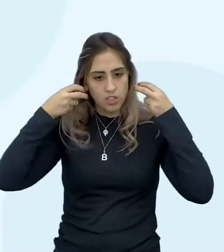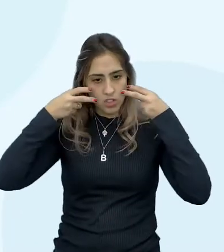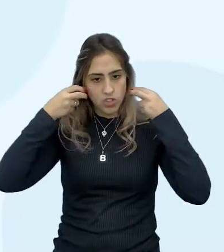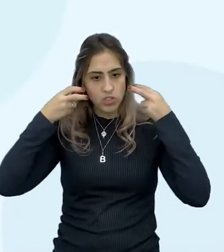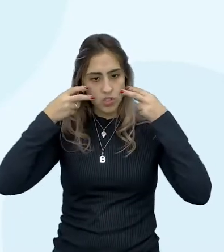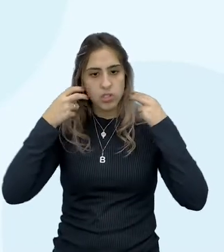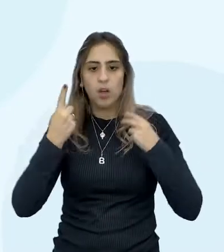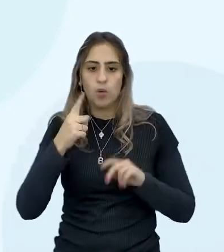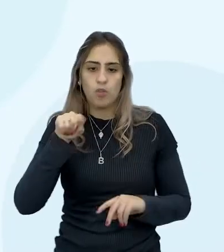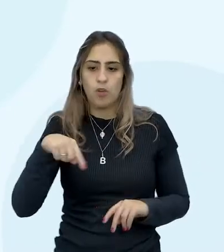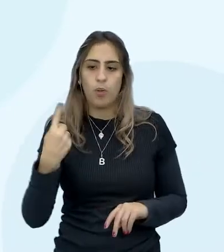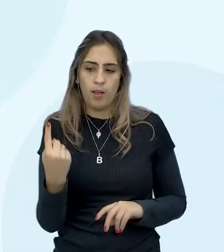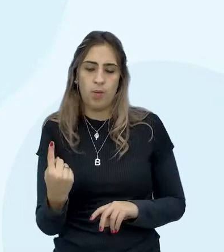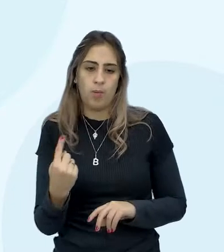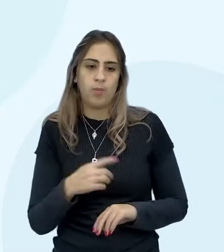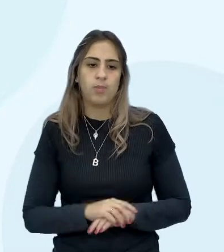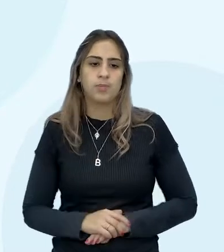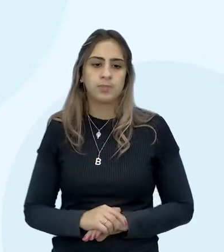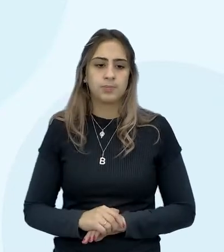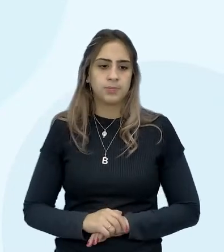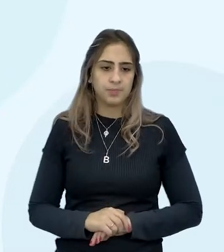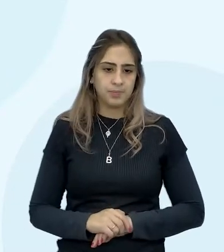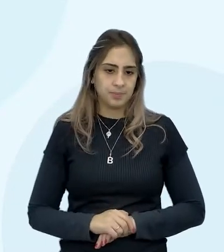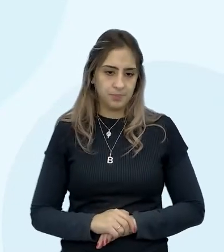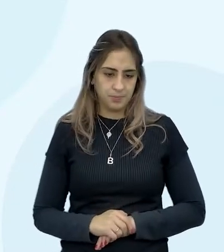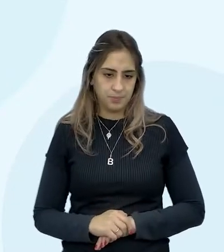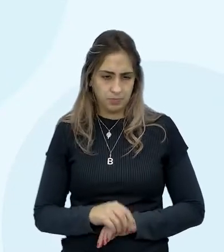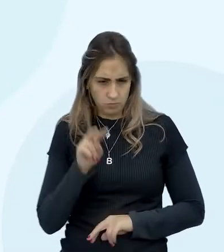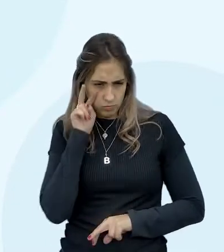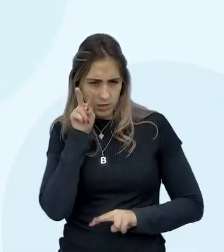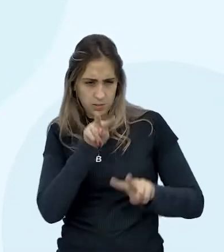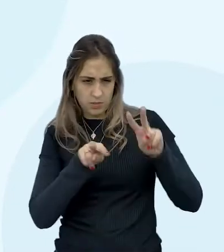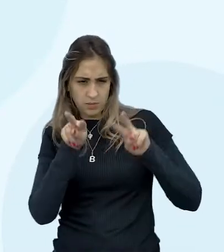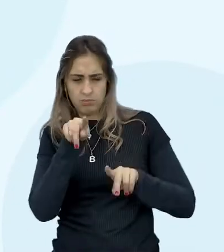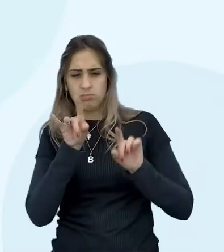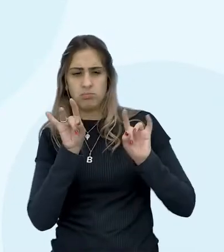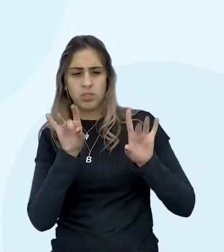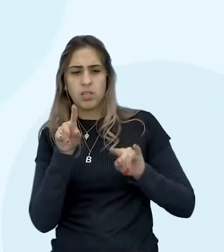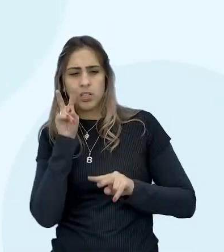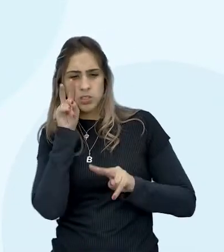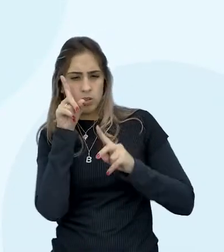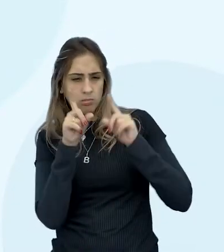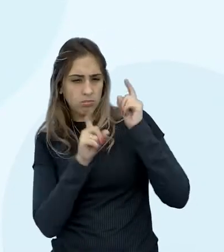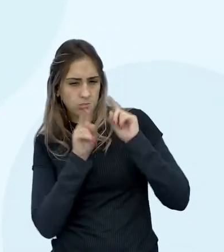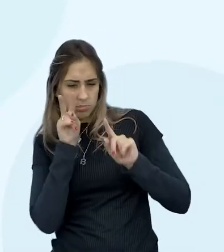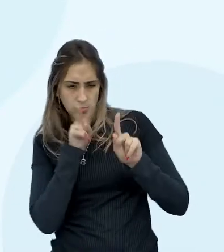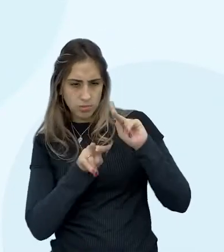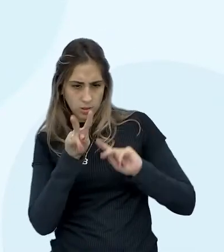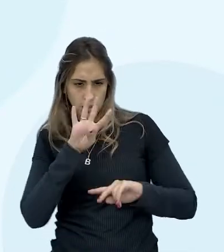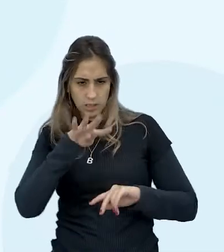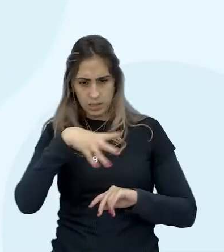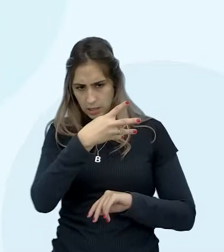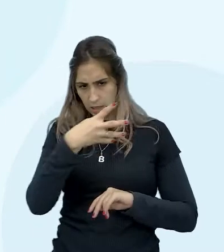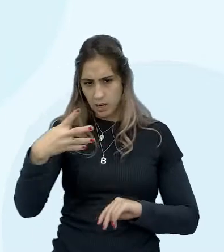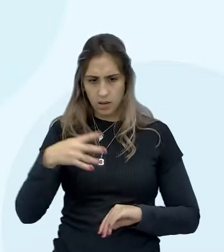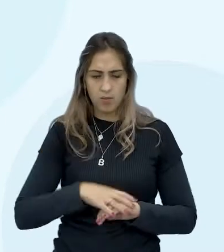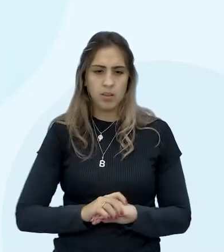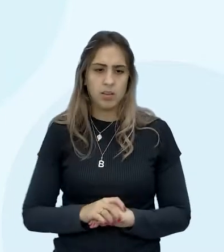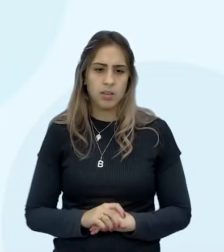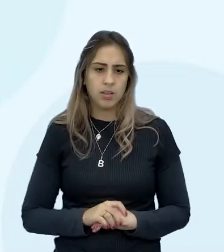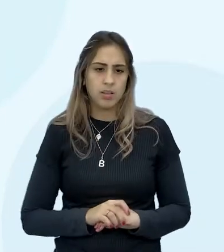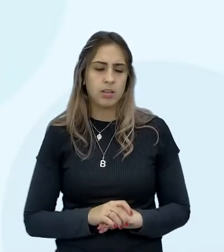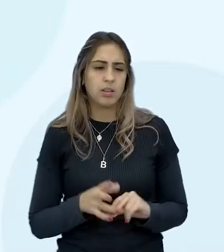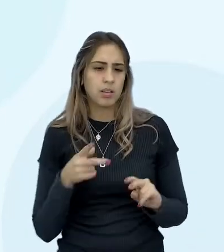tá? Quando a gente olha para esse mapa de maneira expressiva, a gente olha para esse gráfico, vamos colocar assim, a